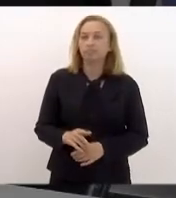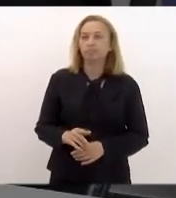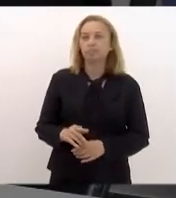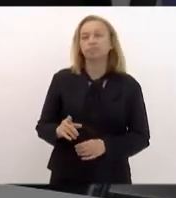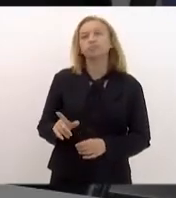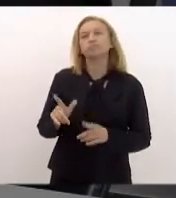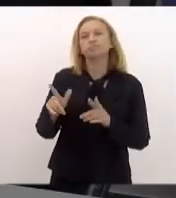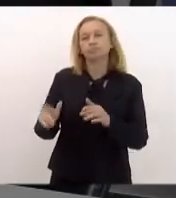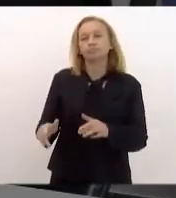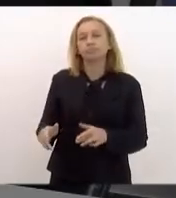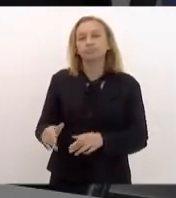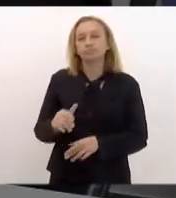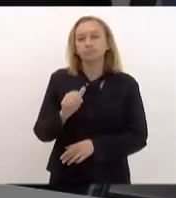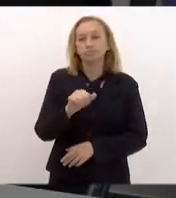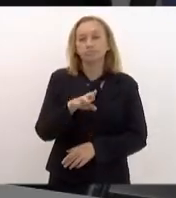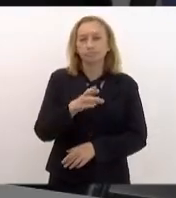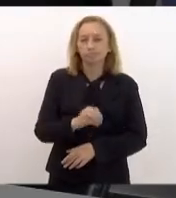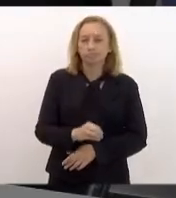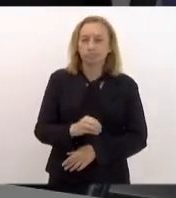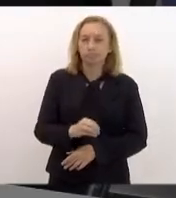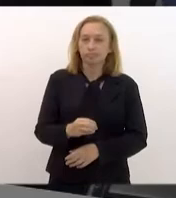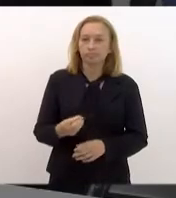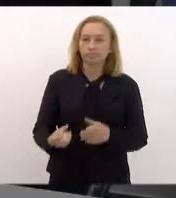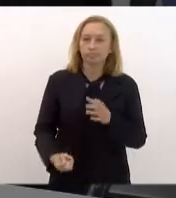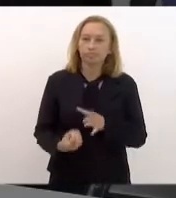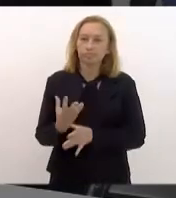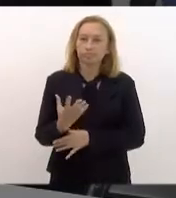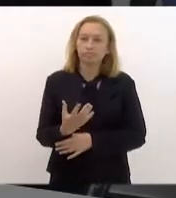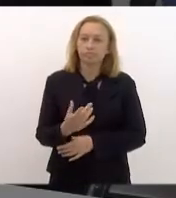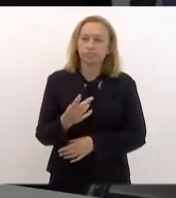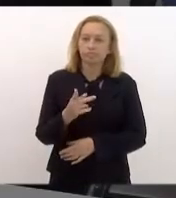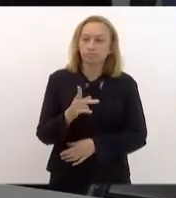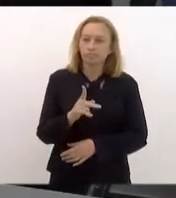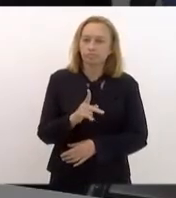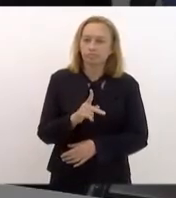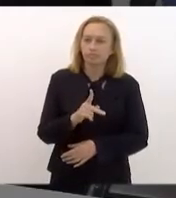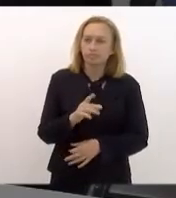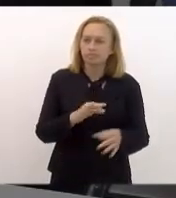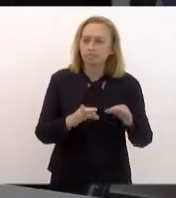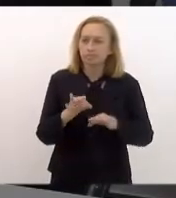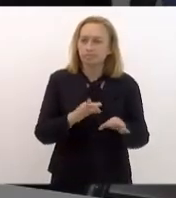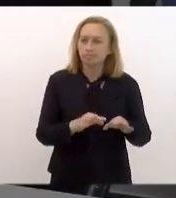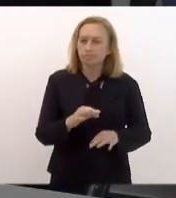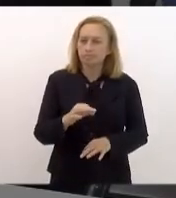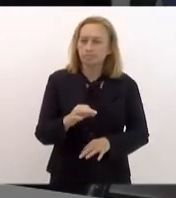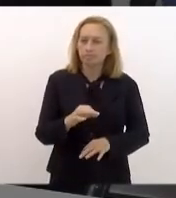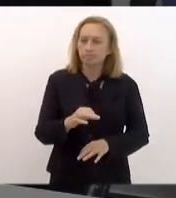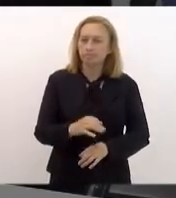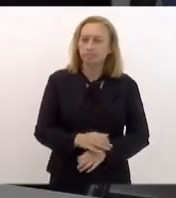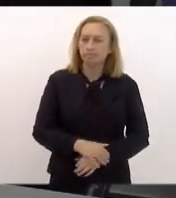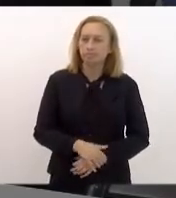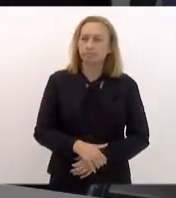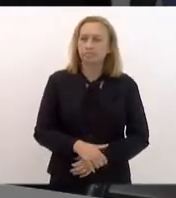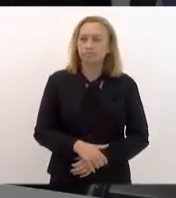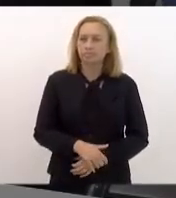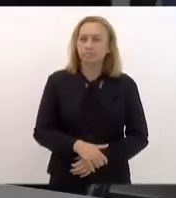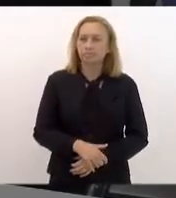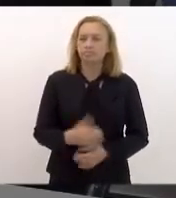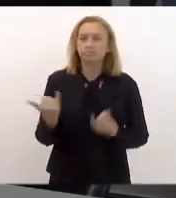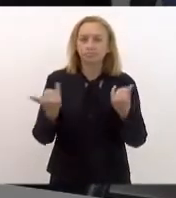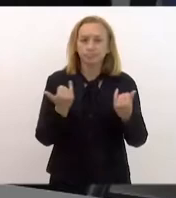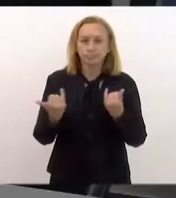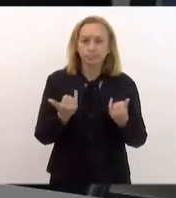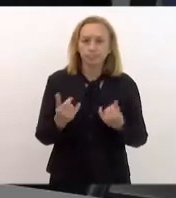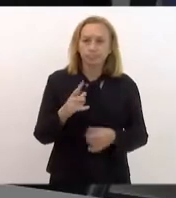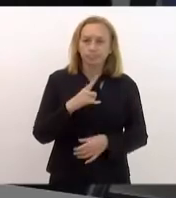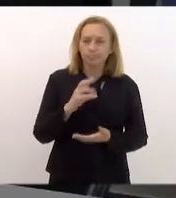arco, se disse que, na verdade, tinha um problema da perereca, e isso é que atrasou as desapropriações. A informação que eu tenho é